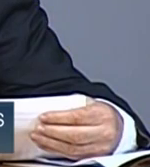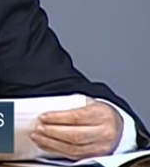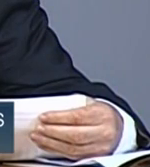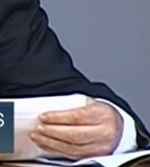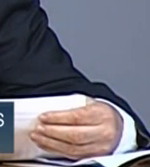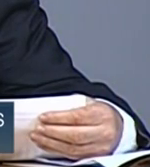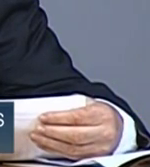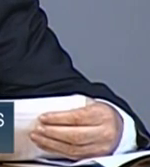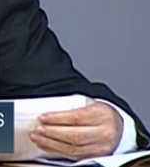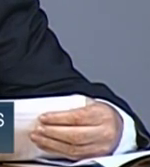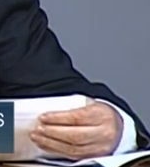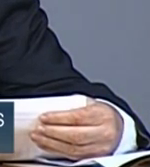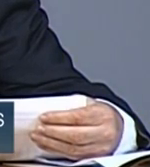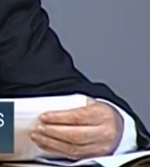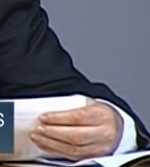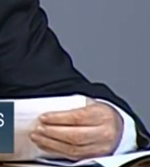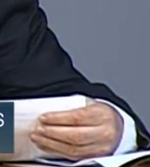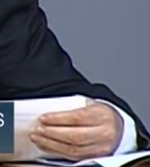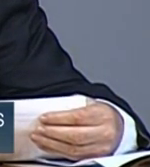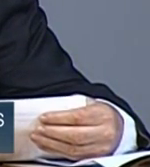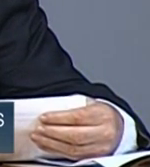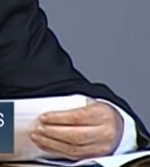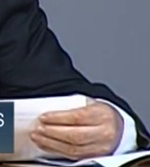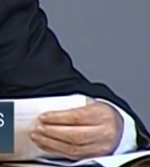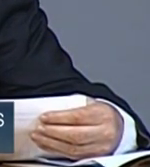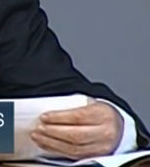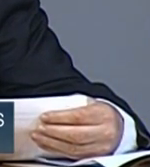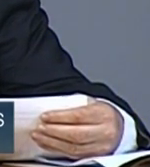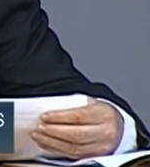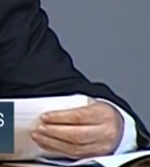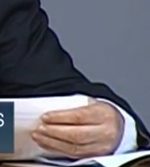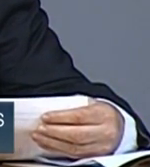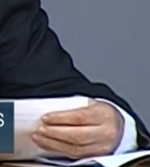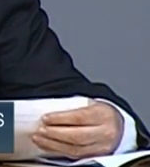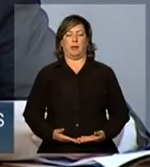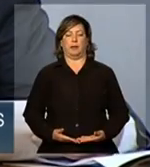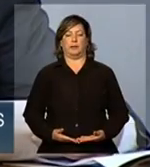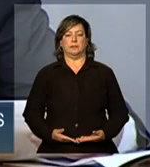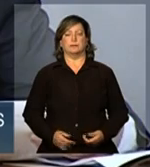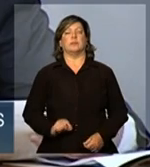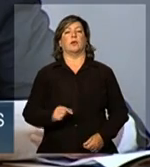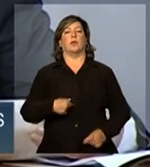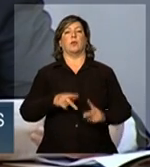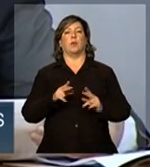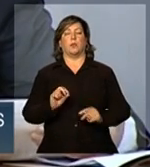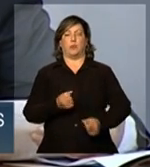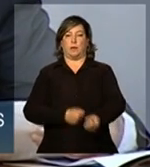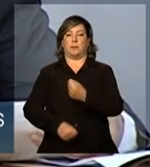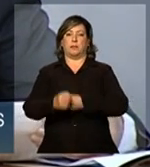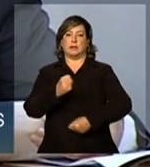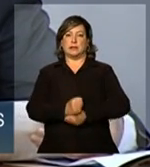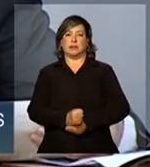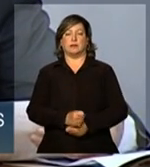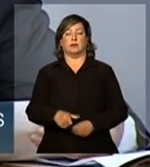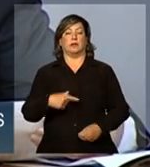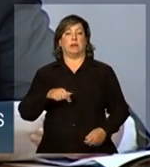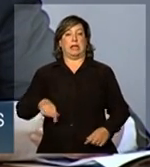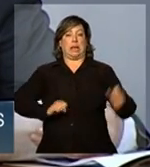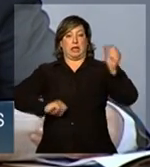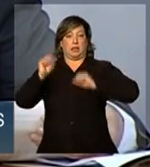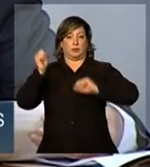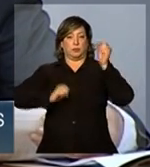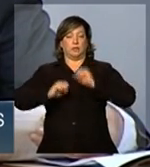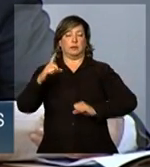porque ela cresce mais no primeiro semestre, como ocorreu no ano passado, e a indústria teve